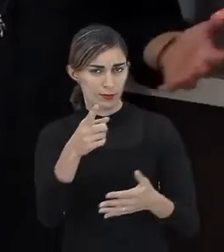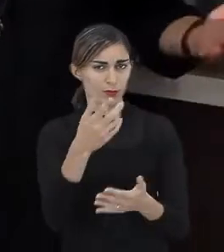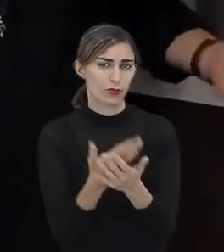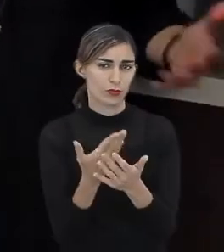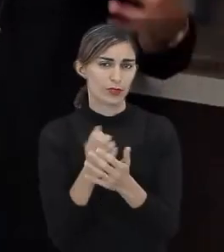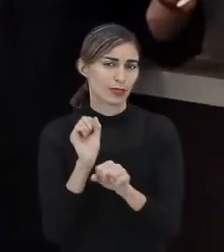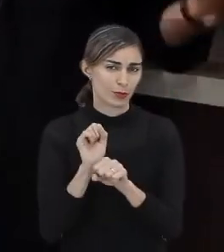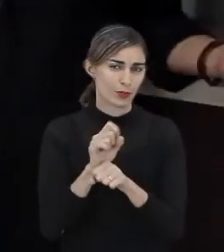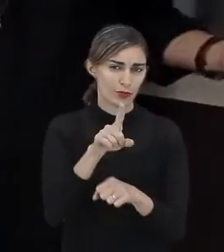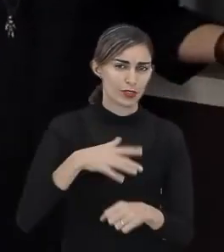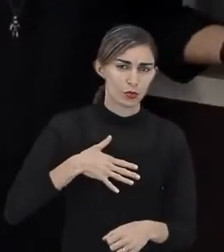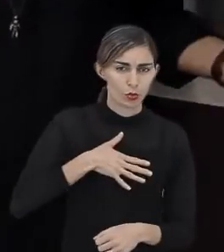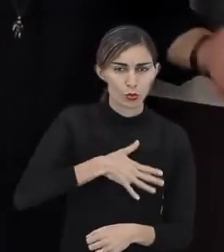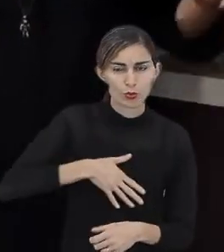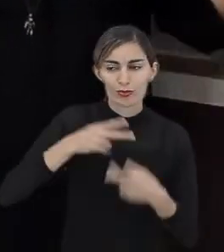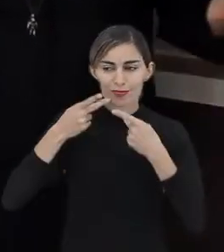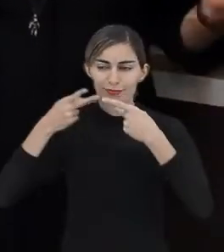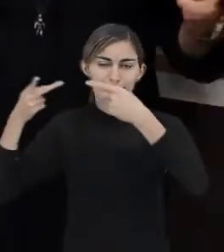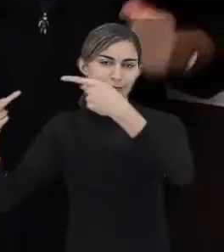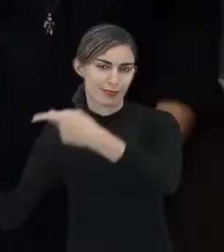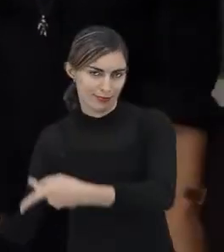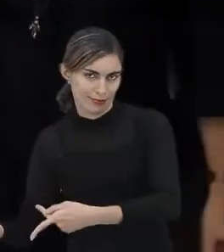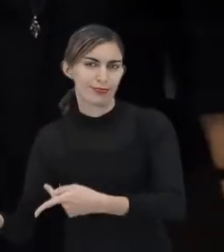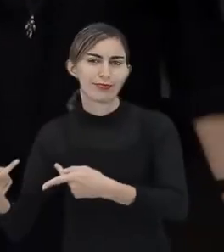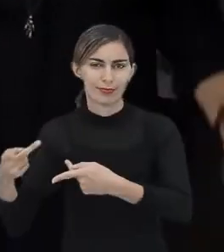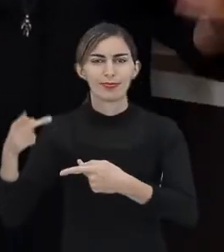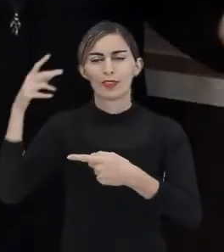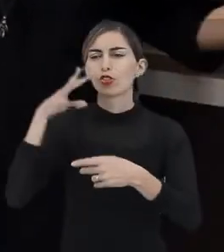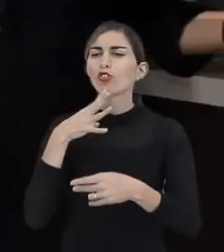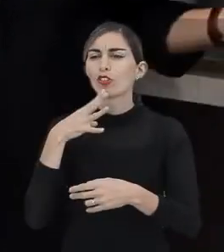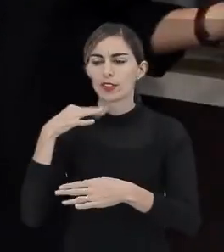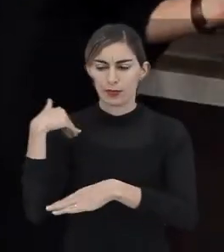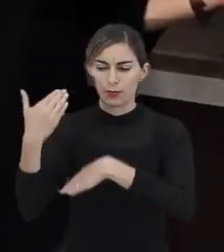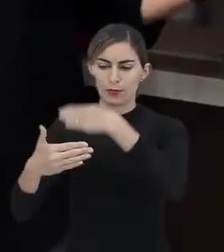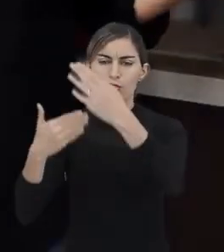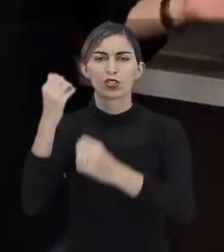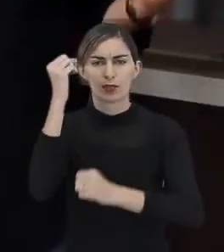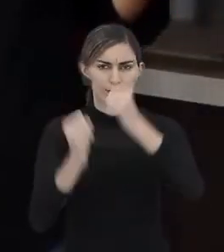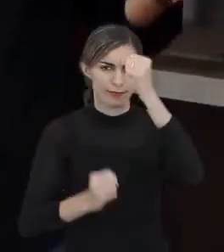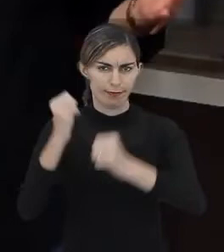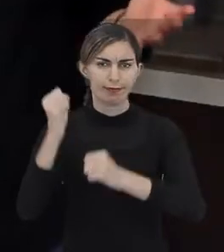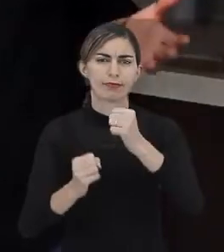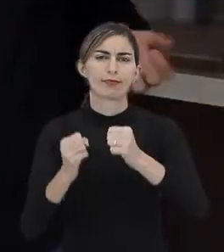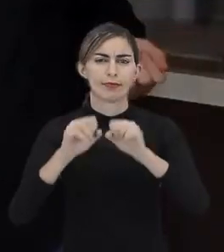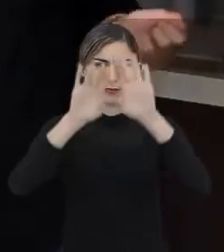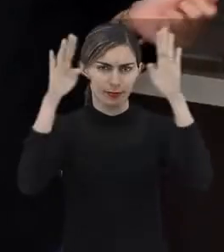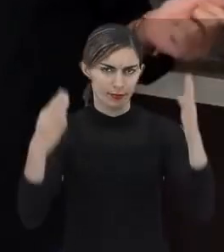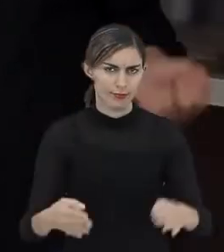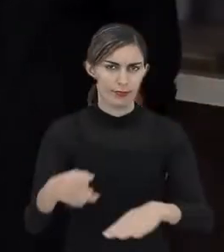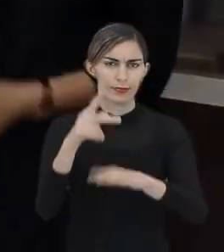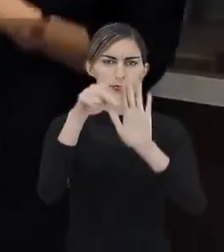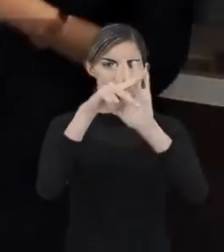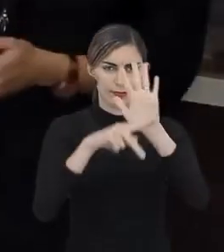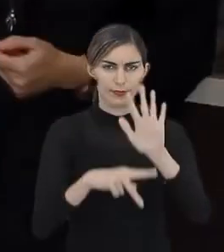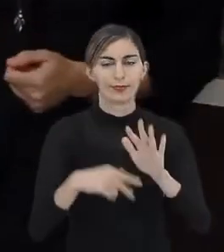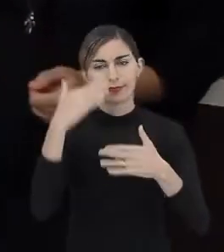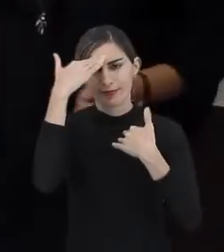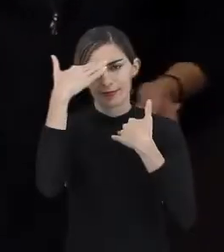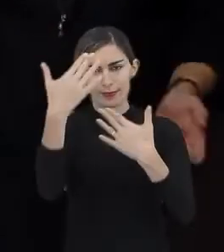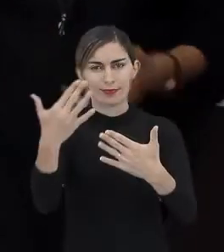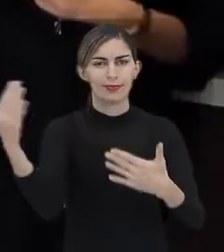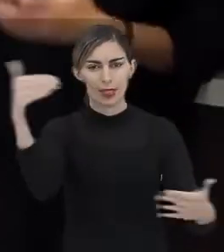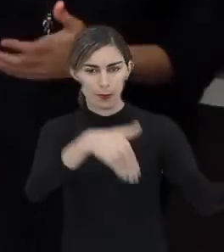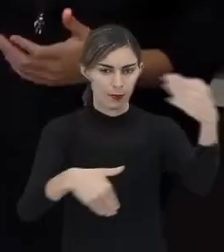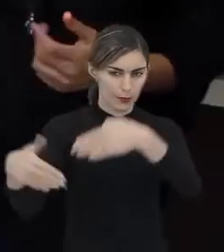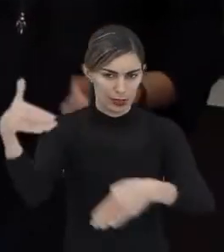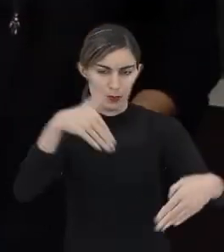Caro estudante, espero que você tenha gostado dessa visita, né, para a gente conhecer um pouco do processo de produção de um projeto de imobiliário. Gostaria de agradecer,